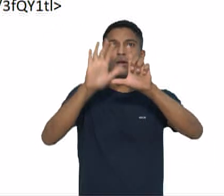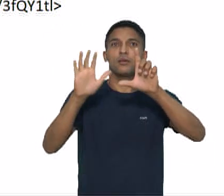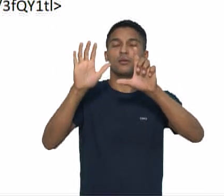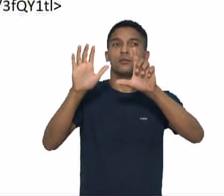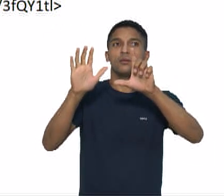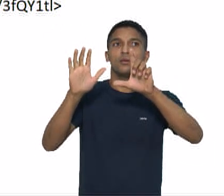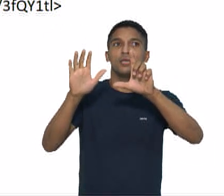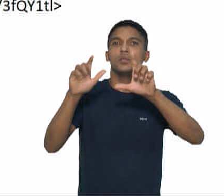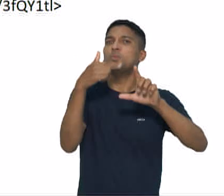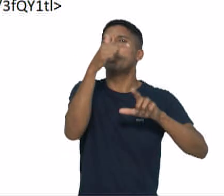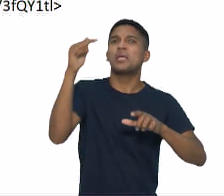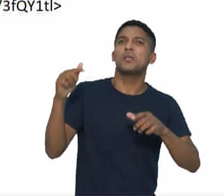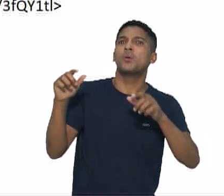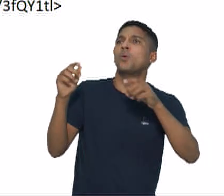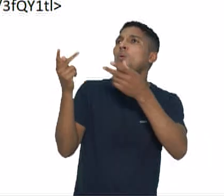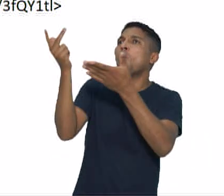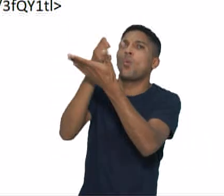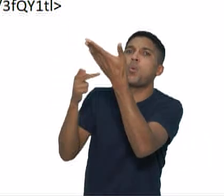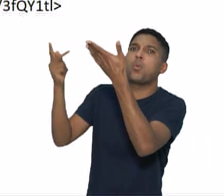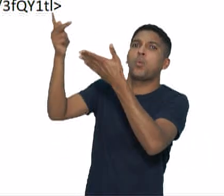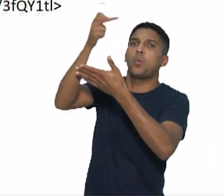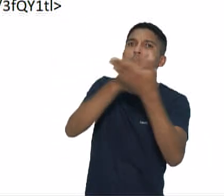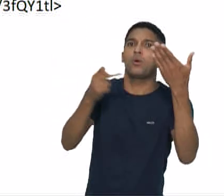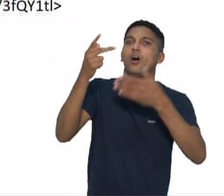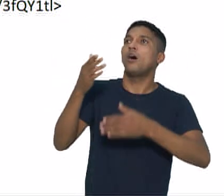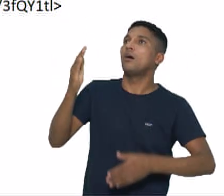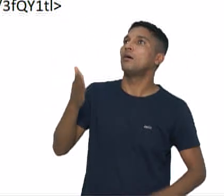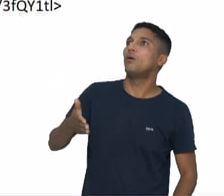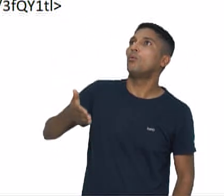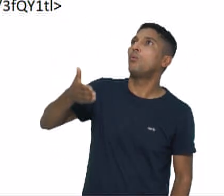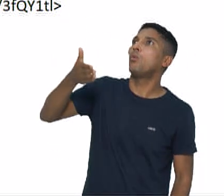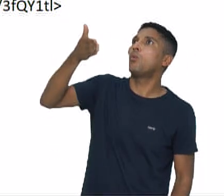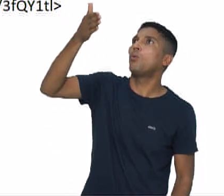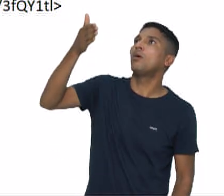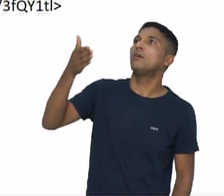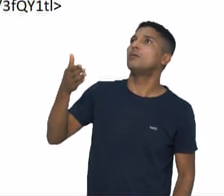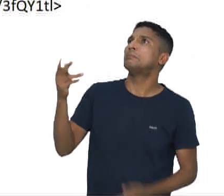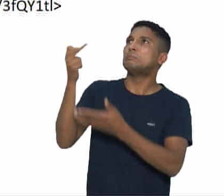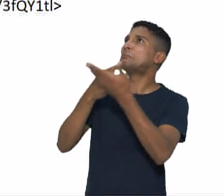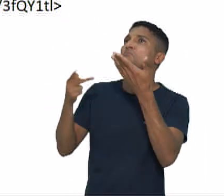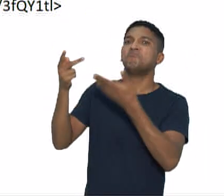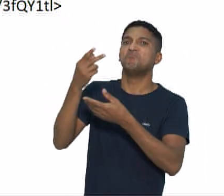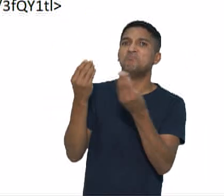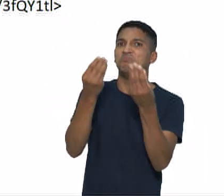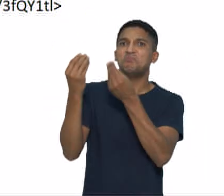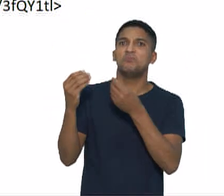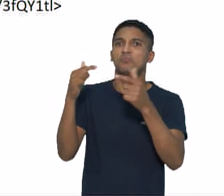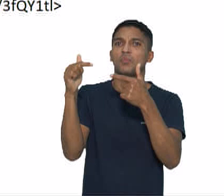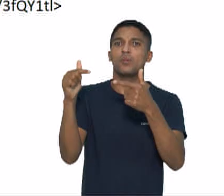muita coisa de desenho, né? Olhem nas paredes ali, a gente não vê muita coisa de desenho